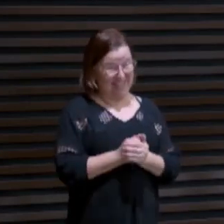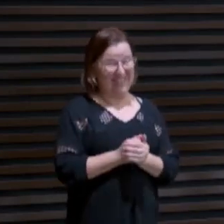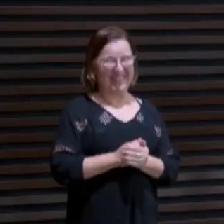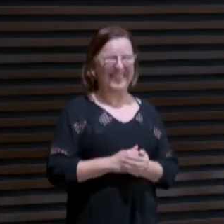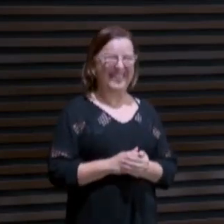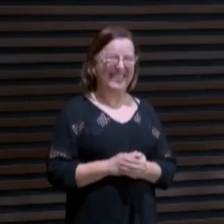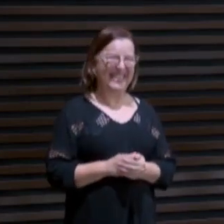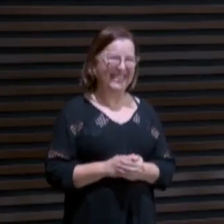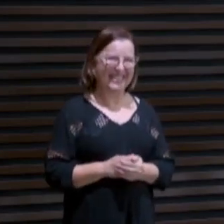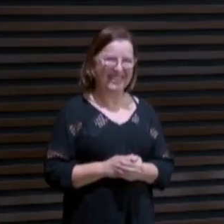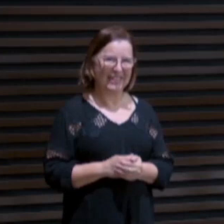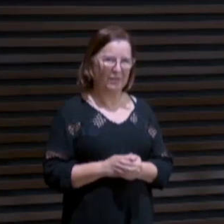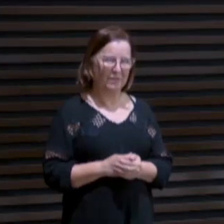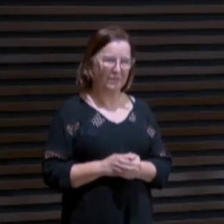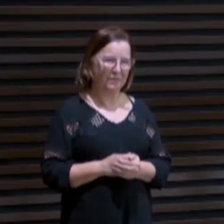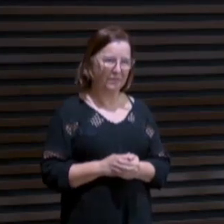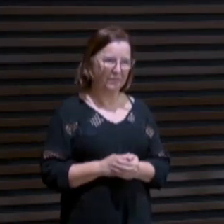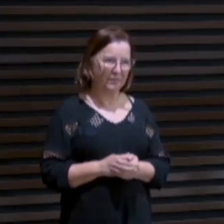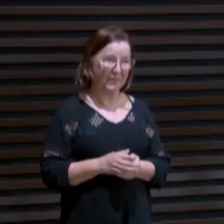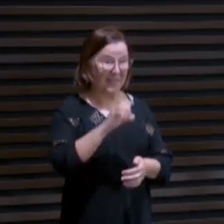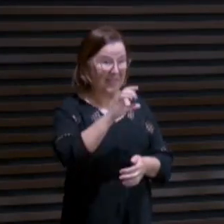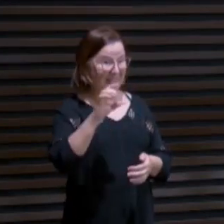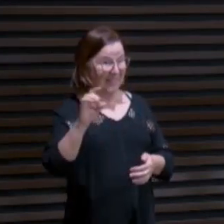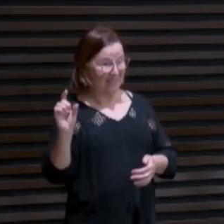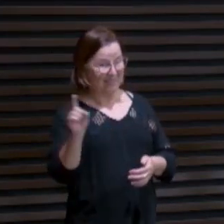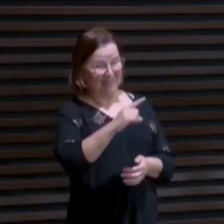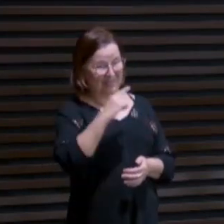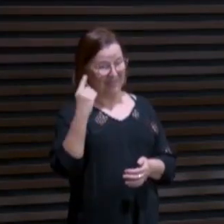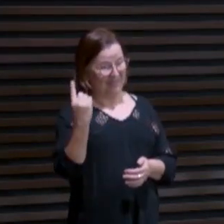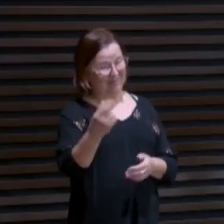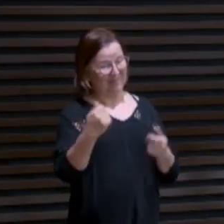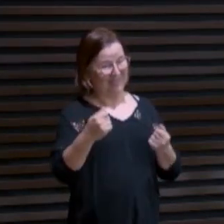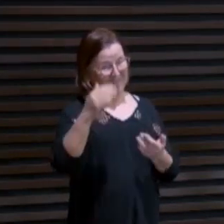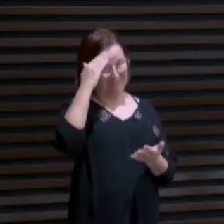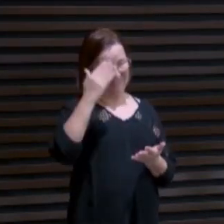Entendeu? É isso aí que é cada um de nós.